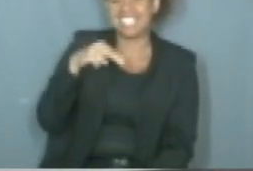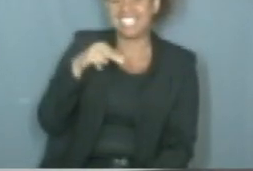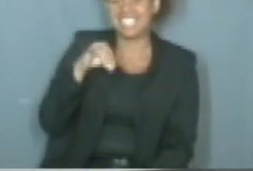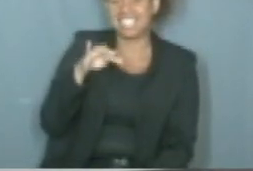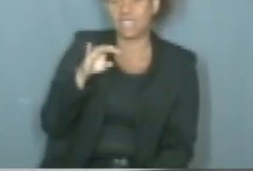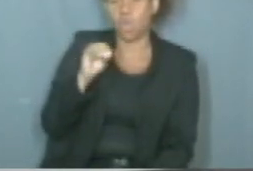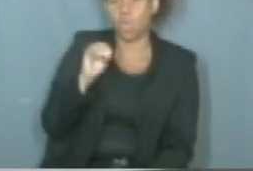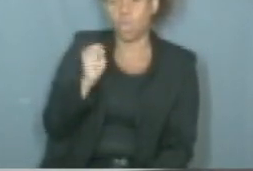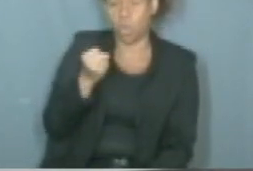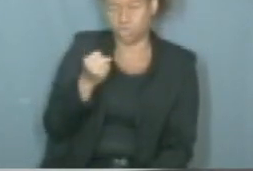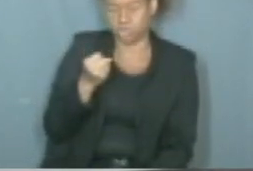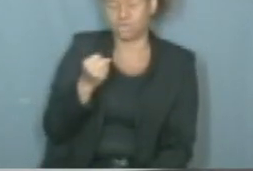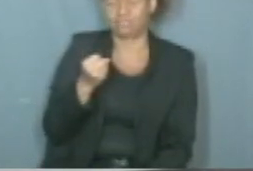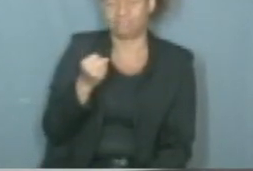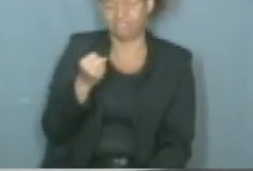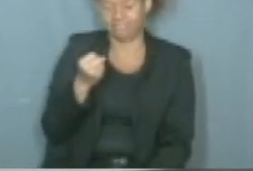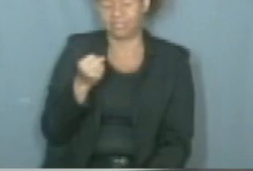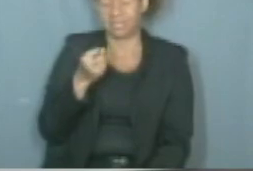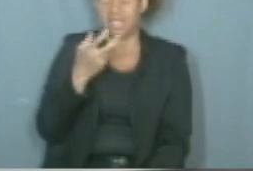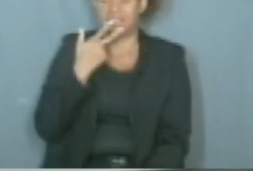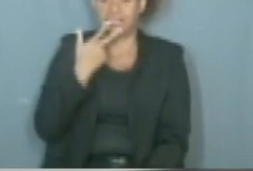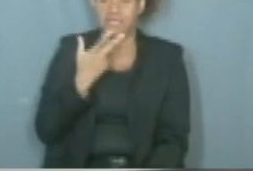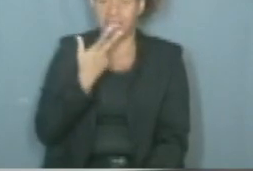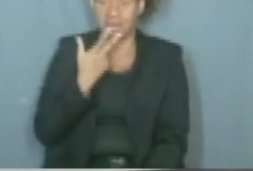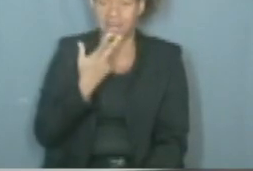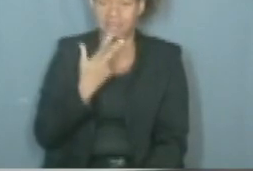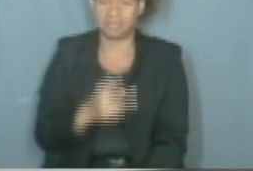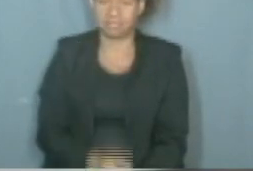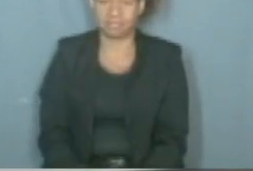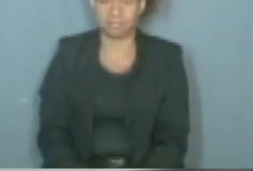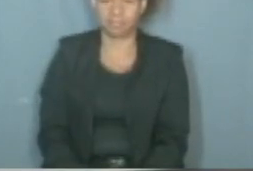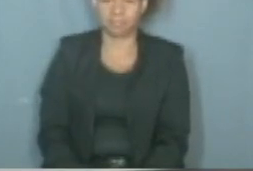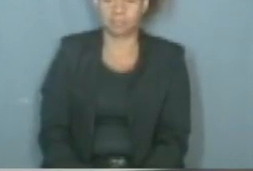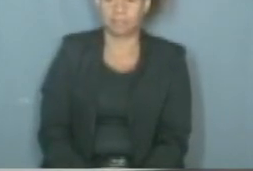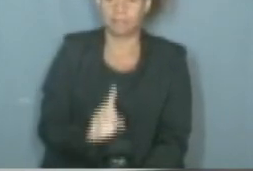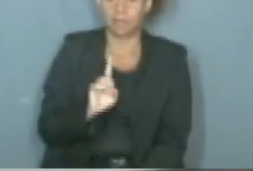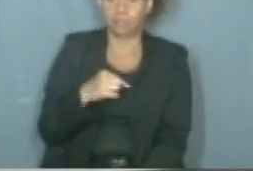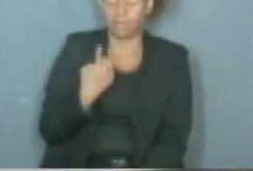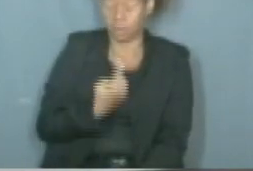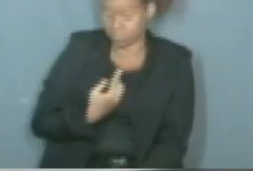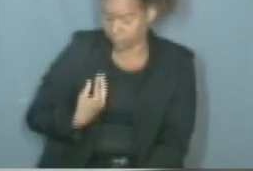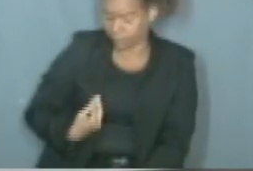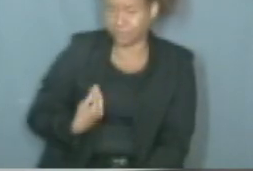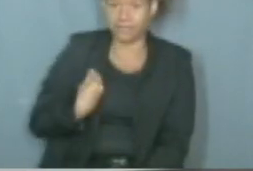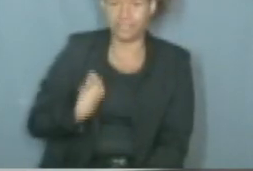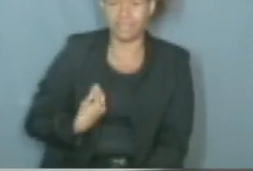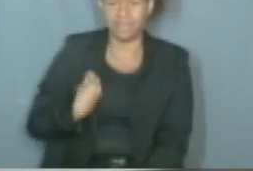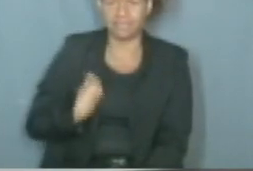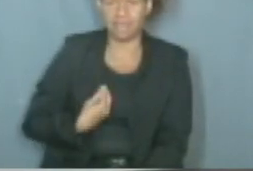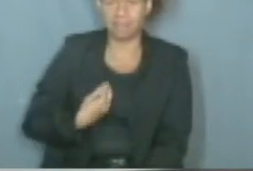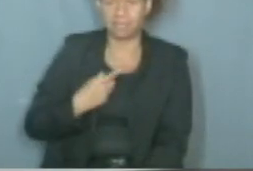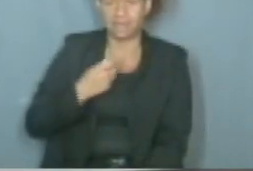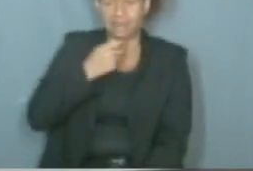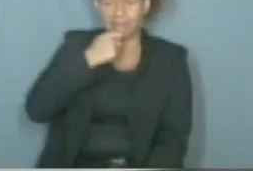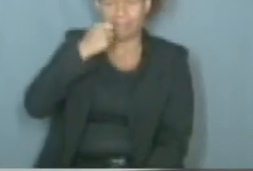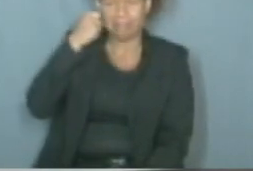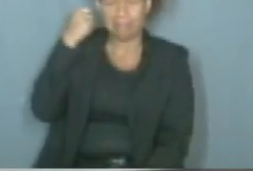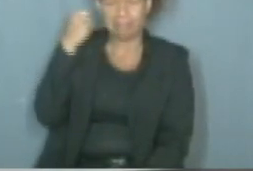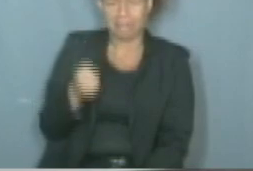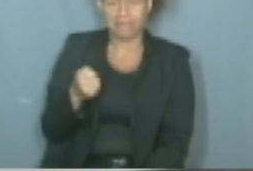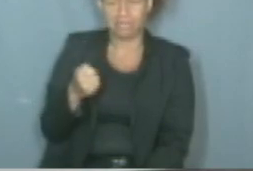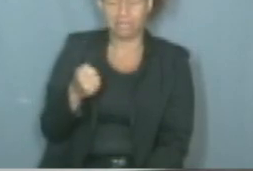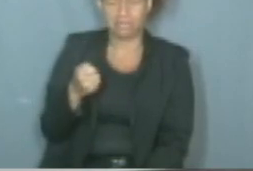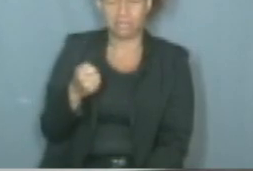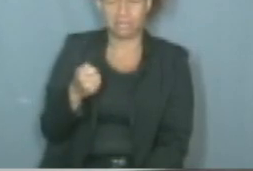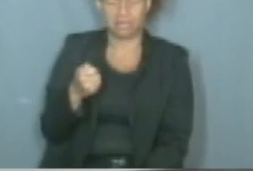que têm o desplante de dizer que nós estaríamos vivendo numa ditadura do judiciário.